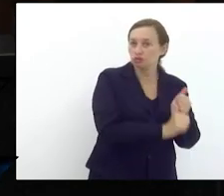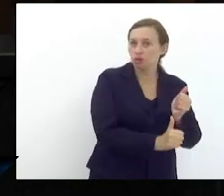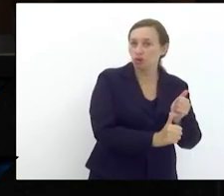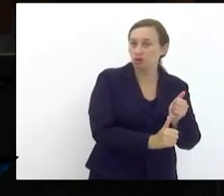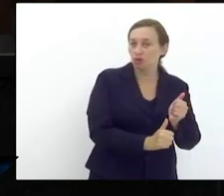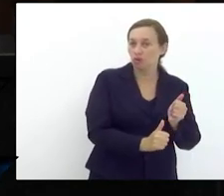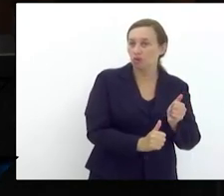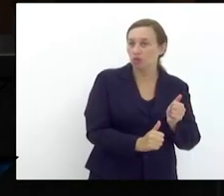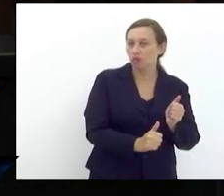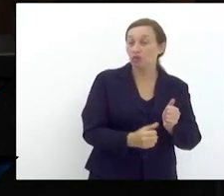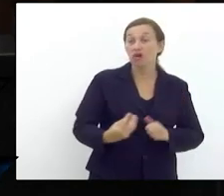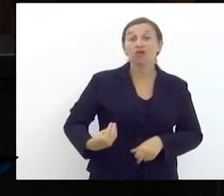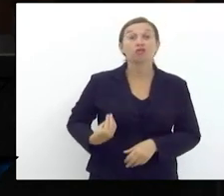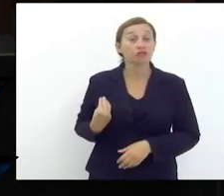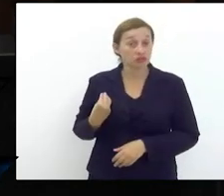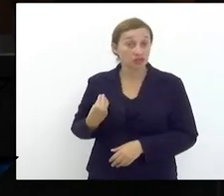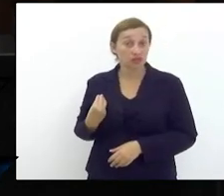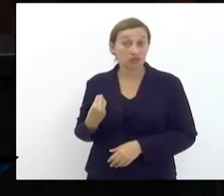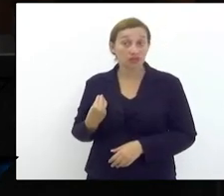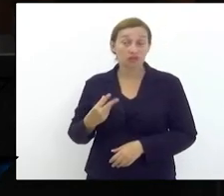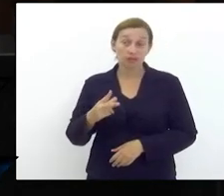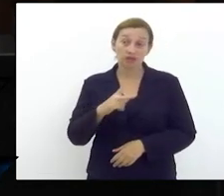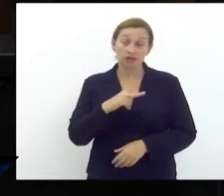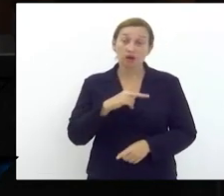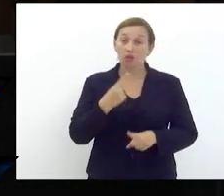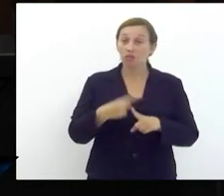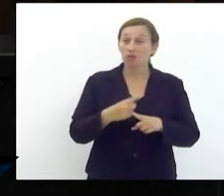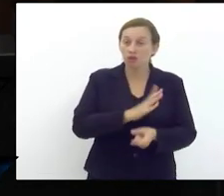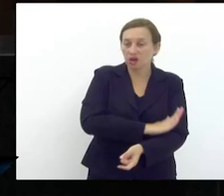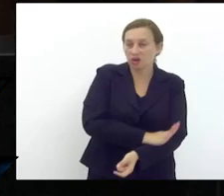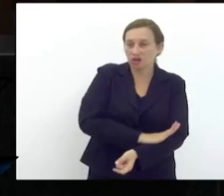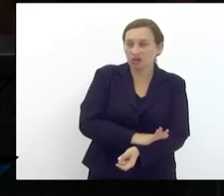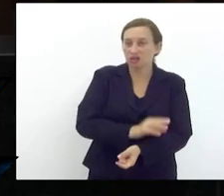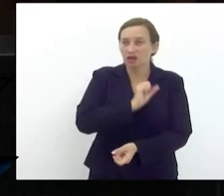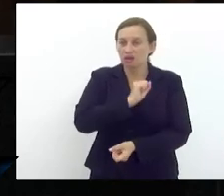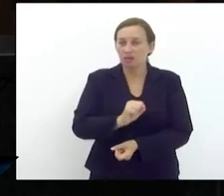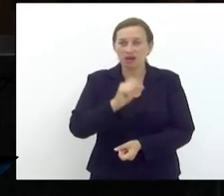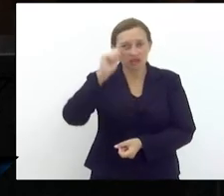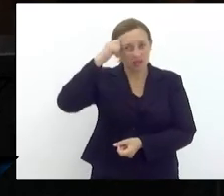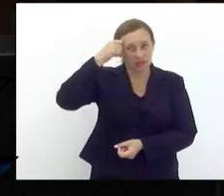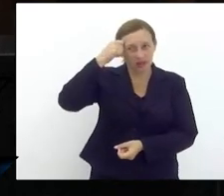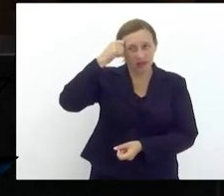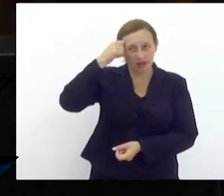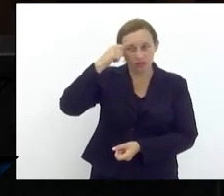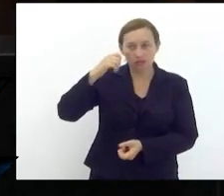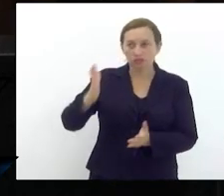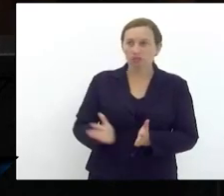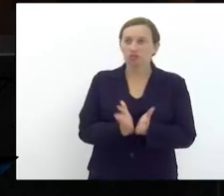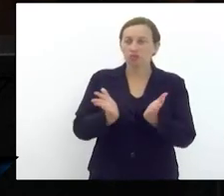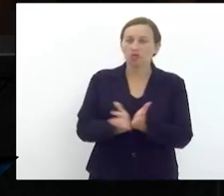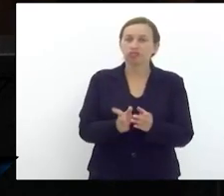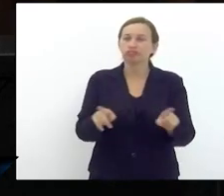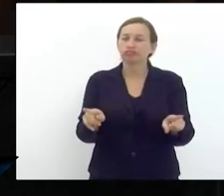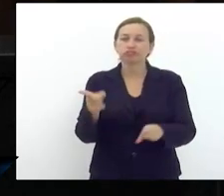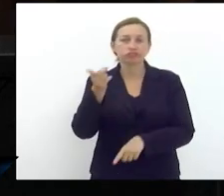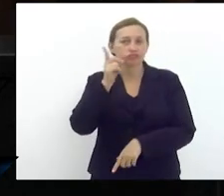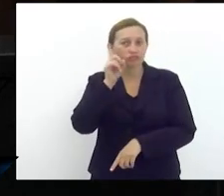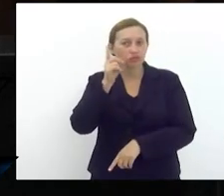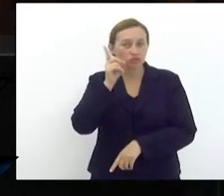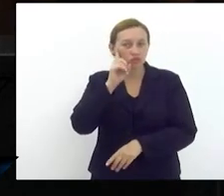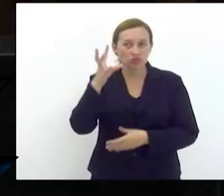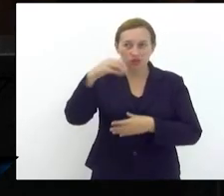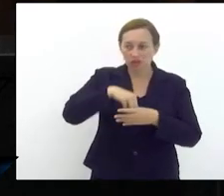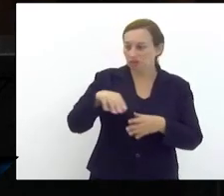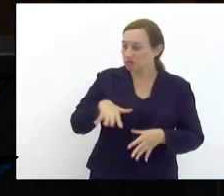seja na vida porque o racismo ele mata preto pobre todos os dias dentro da favela